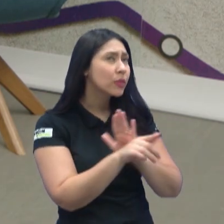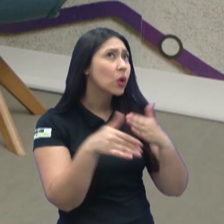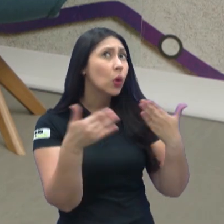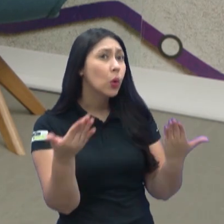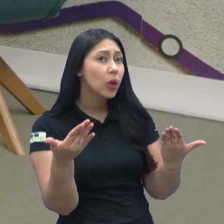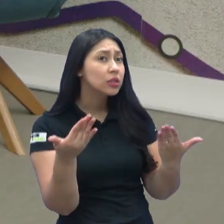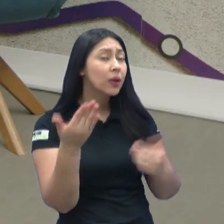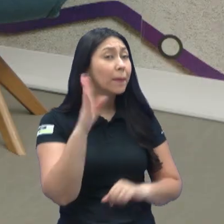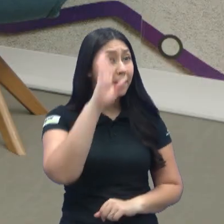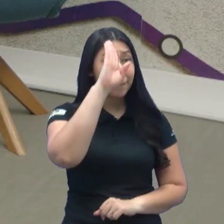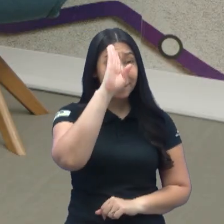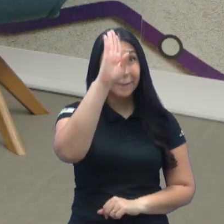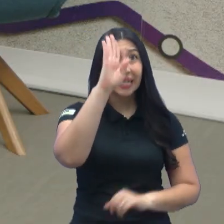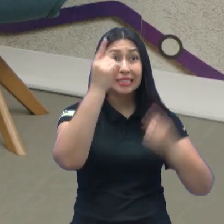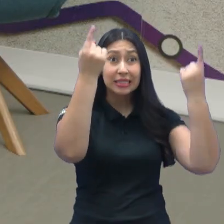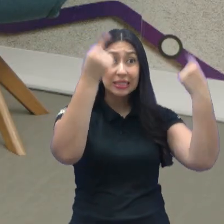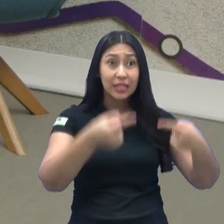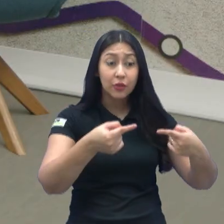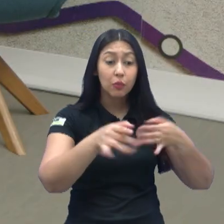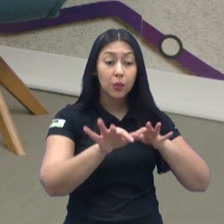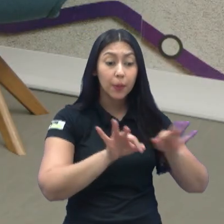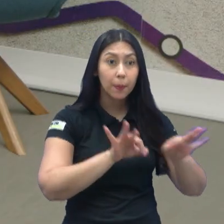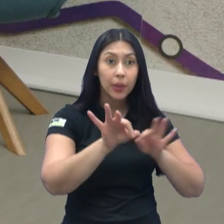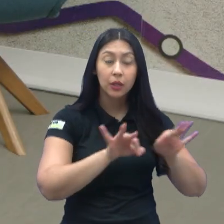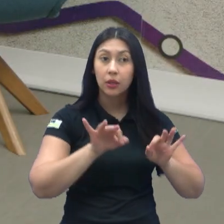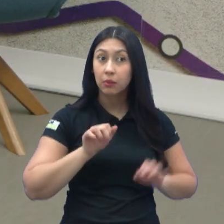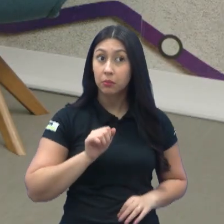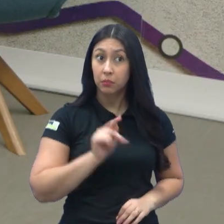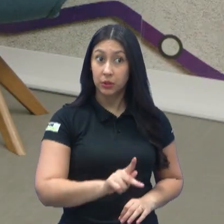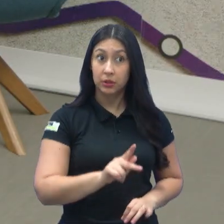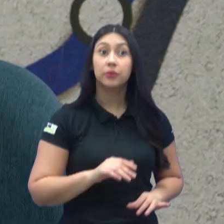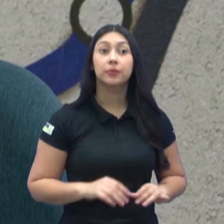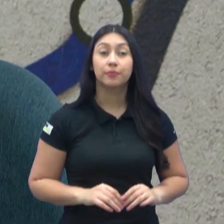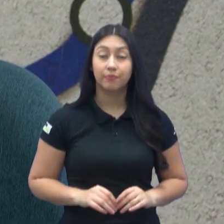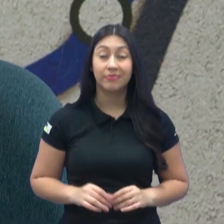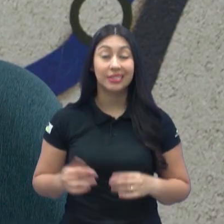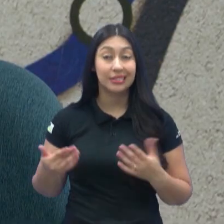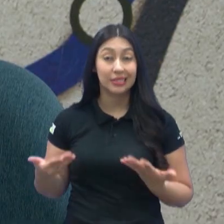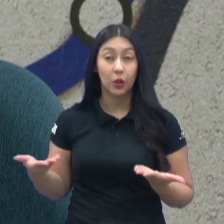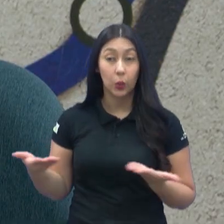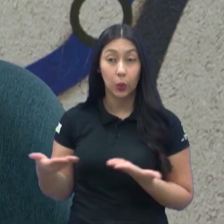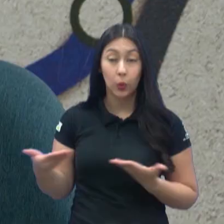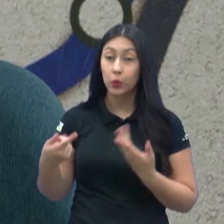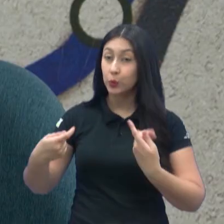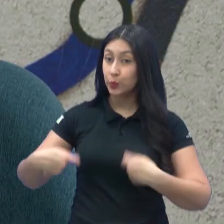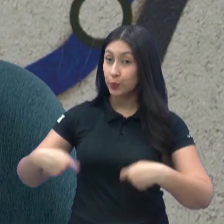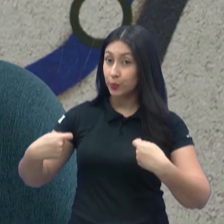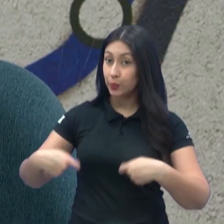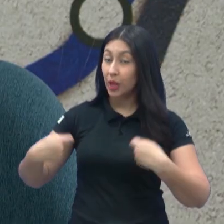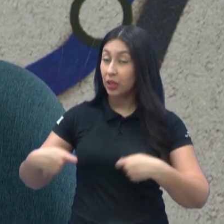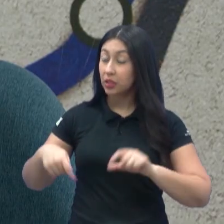principais desafios para planejar a aposentadoria hoje. Então, hoje a gente precisa